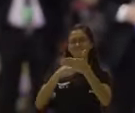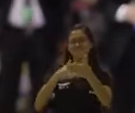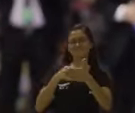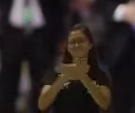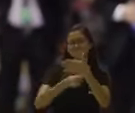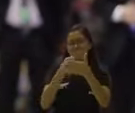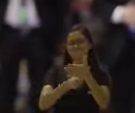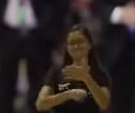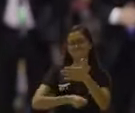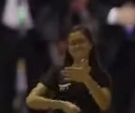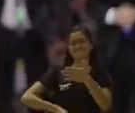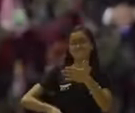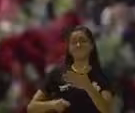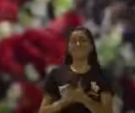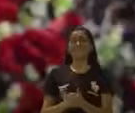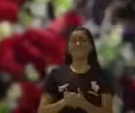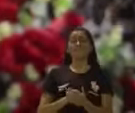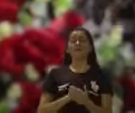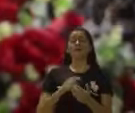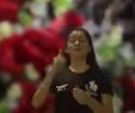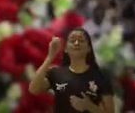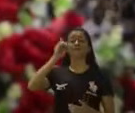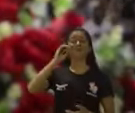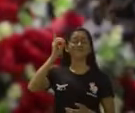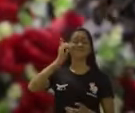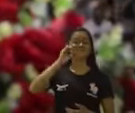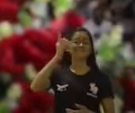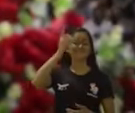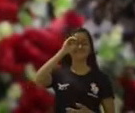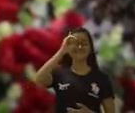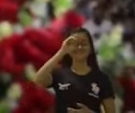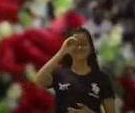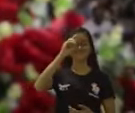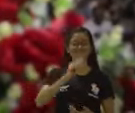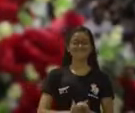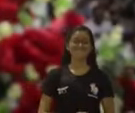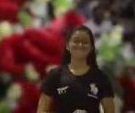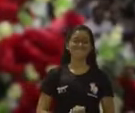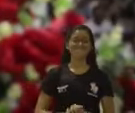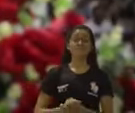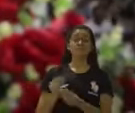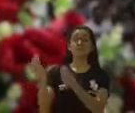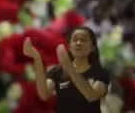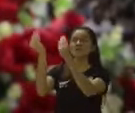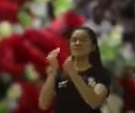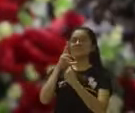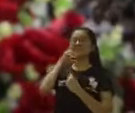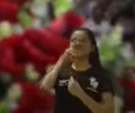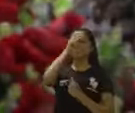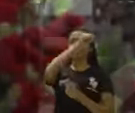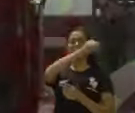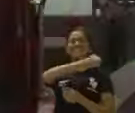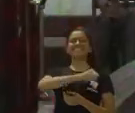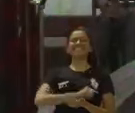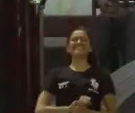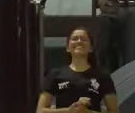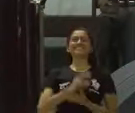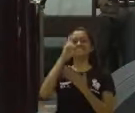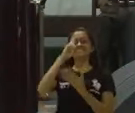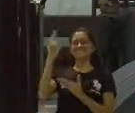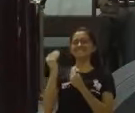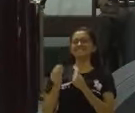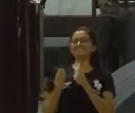vida, porque diariamente você é fortalecido pelo